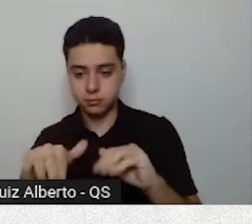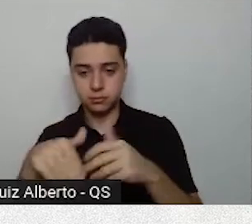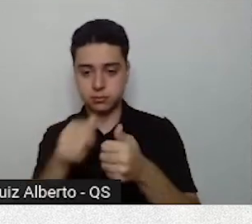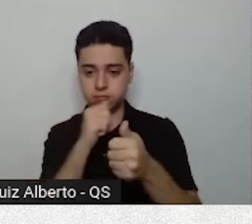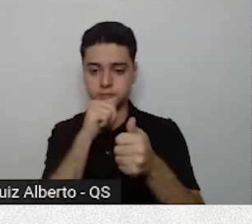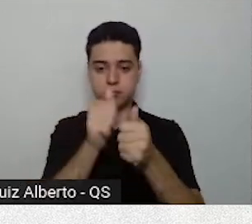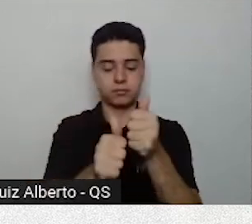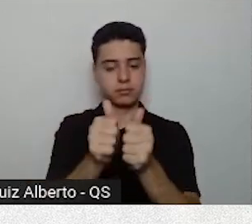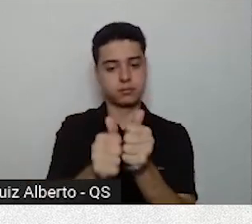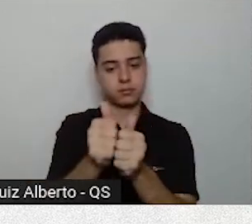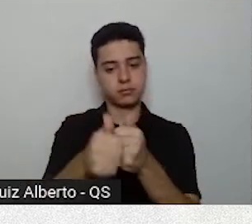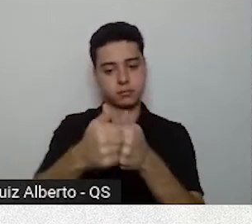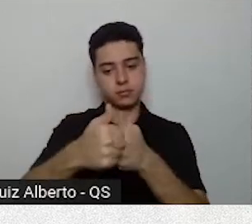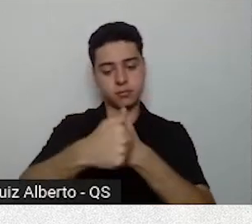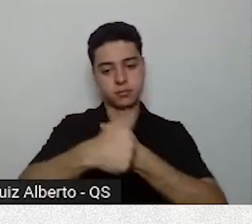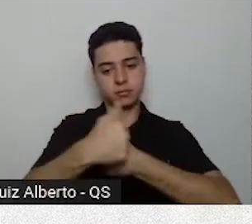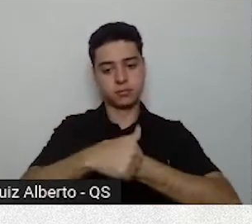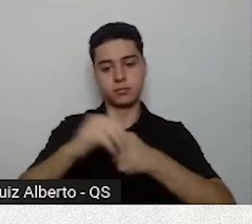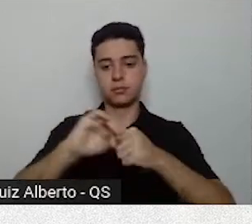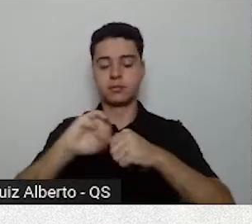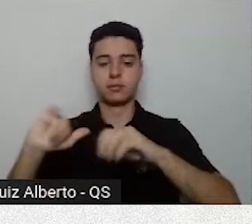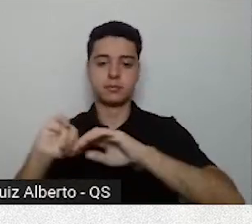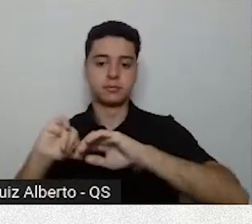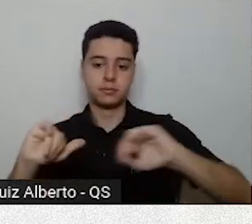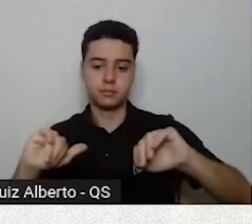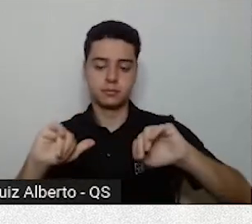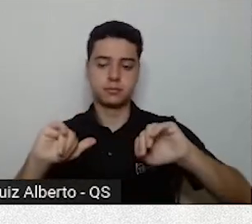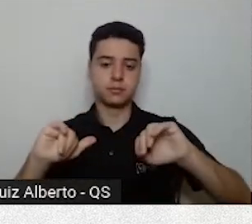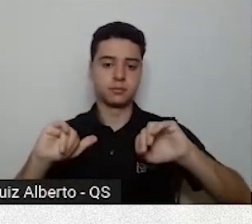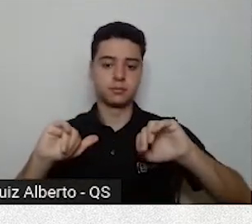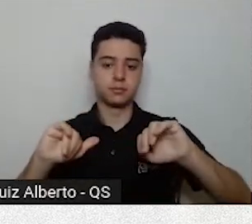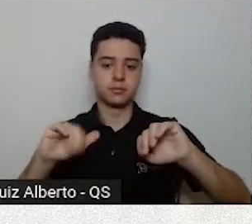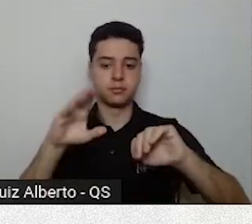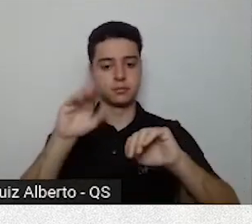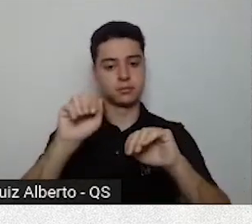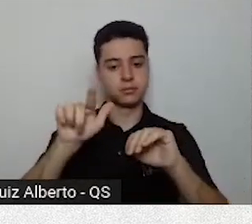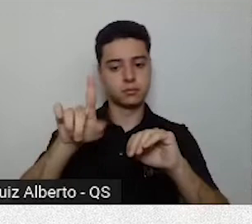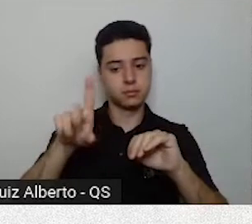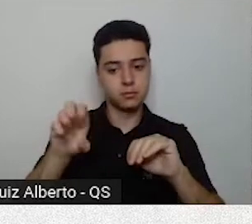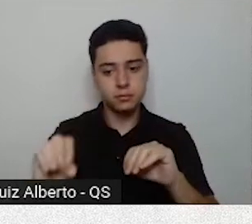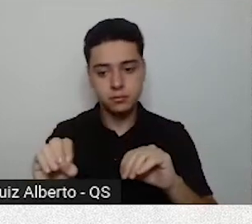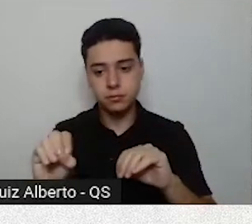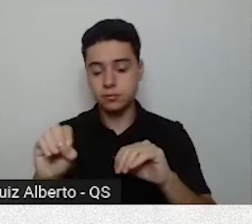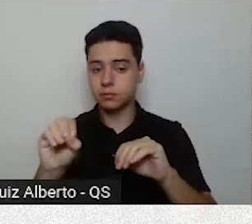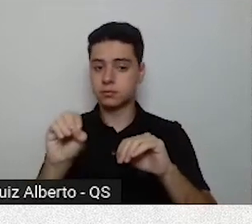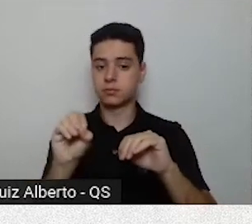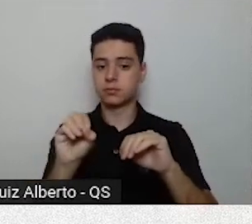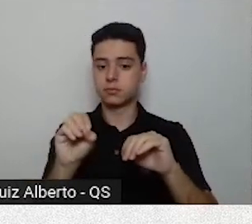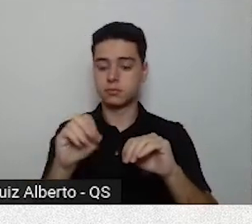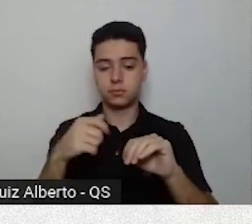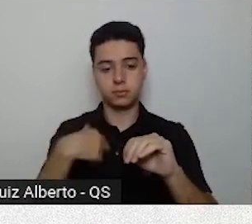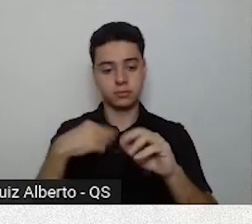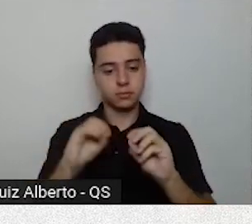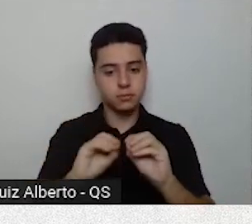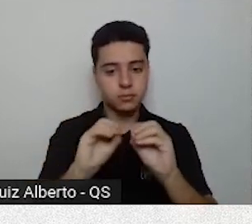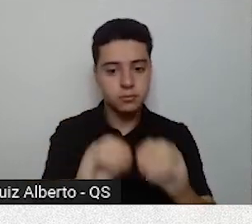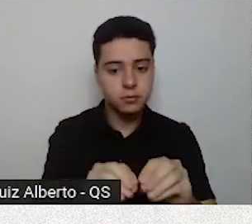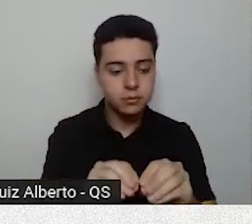beterraba, separei um pouquinho do caldo e coloquei